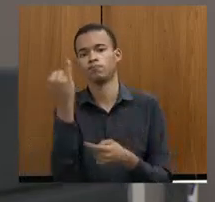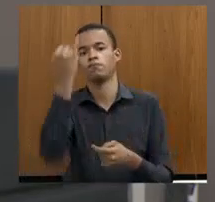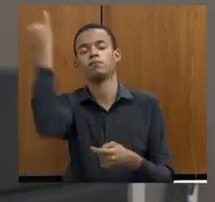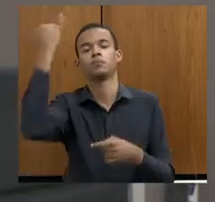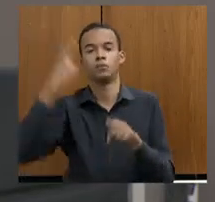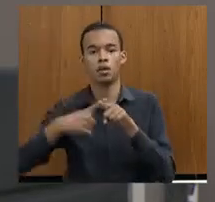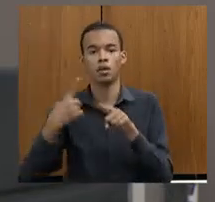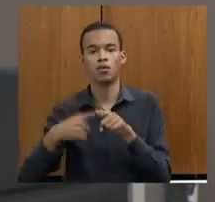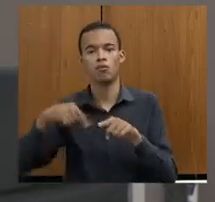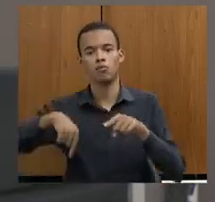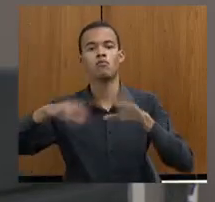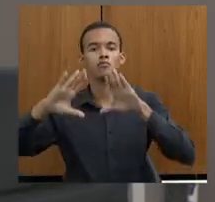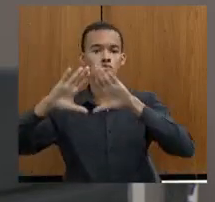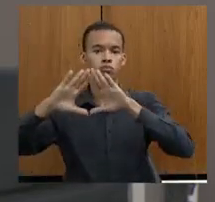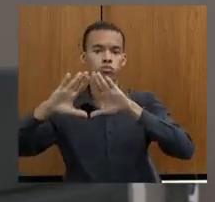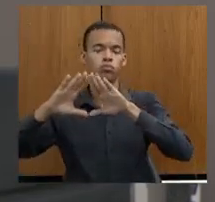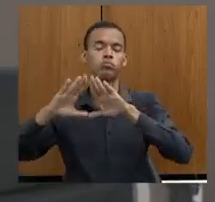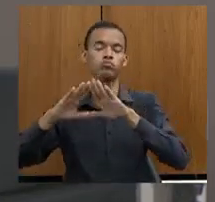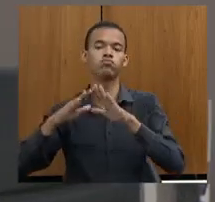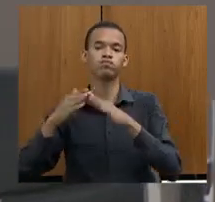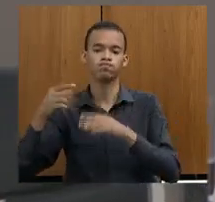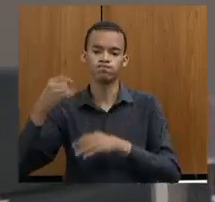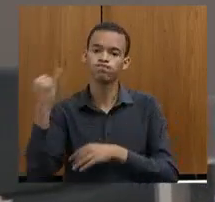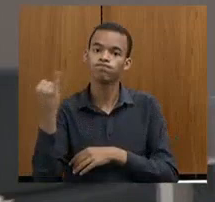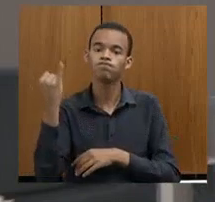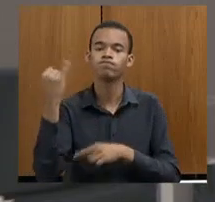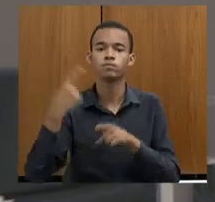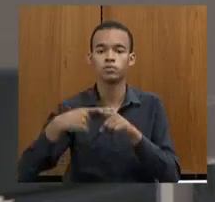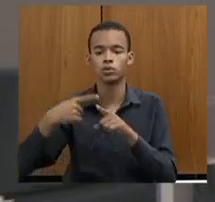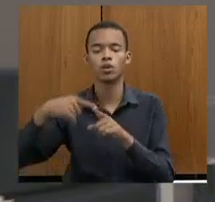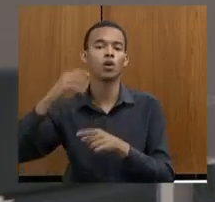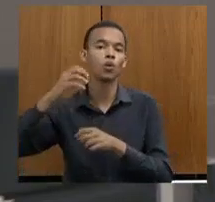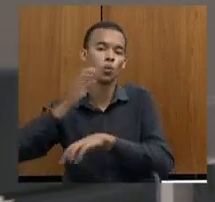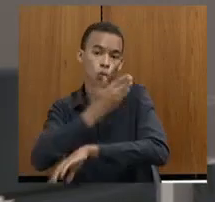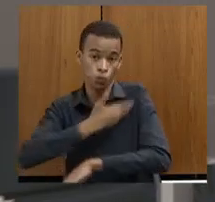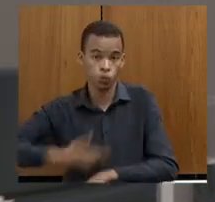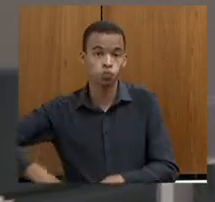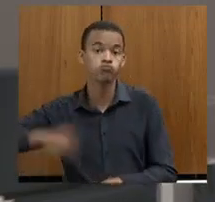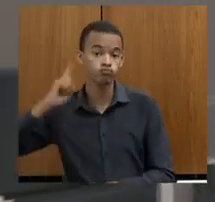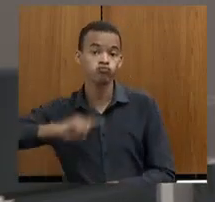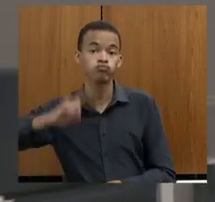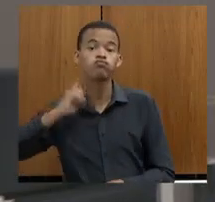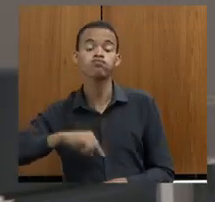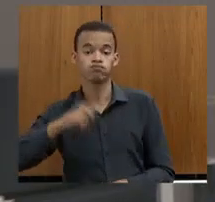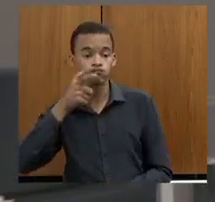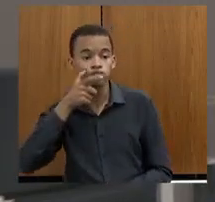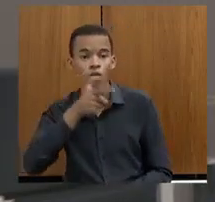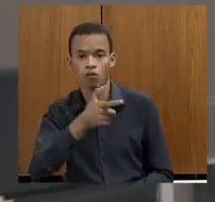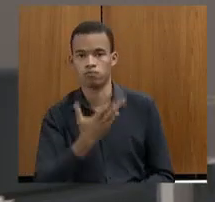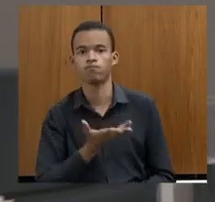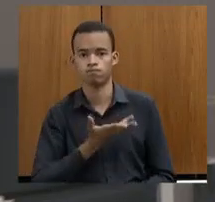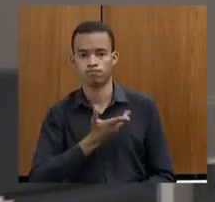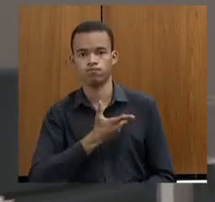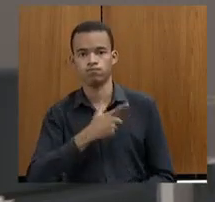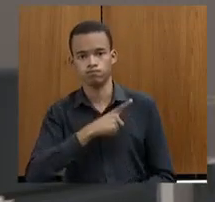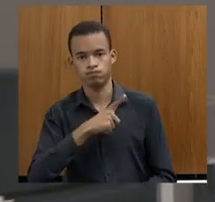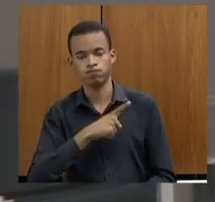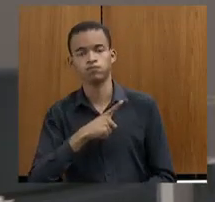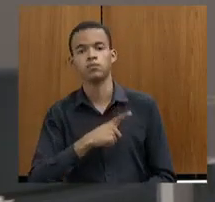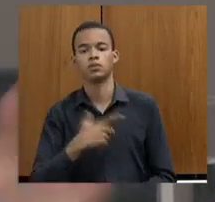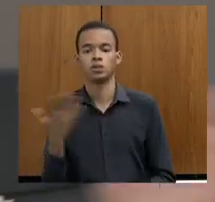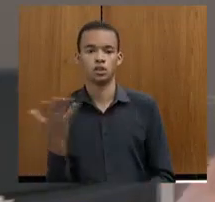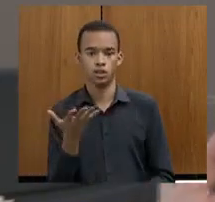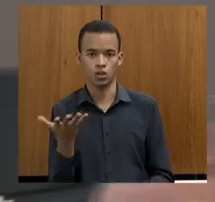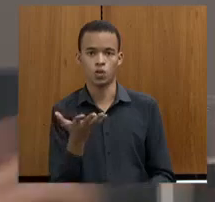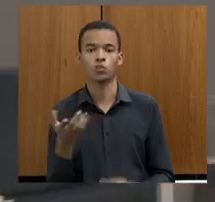na Assembleia Legislativa como é o caso e é o interesse do Estado de Minas Gerais do Governo do Estado de Minas Gerais e é o que nós esperamos fazer o mais